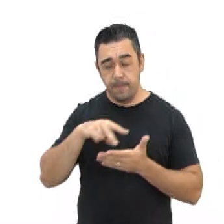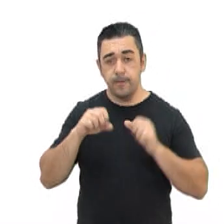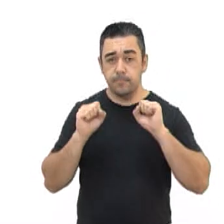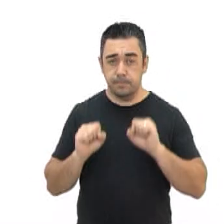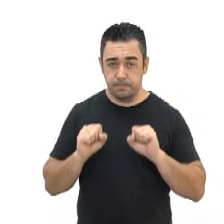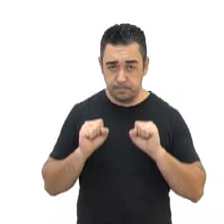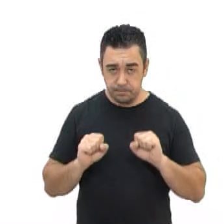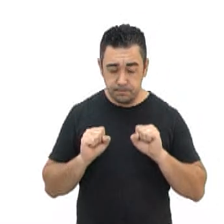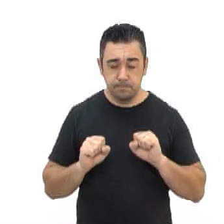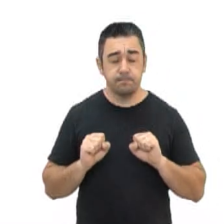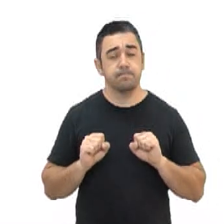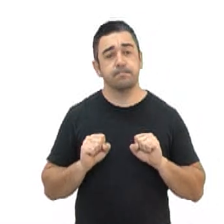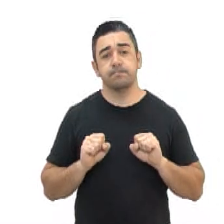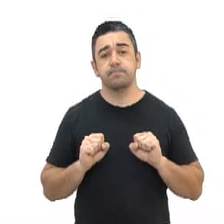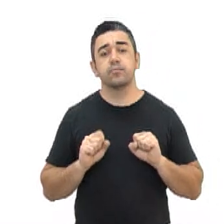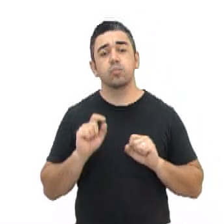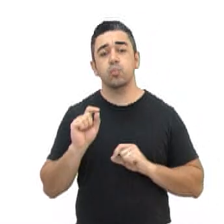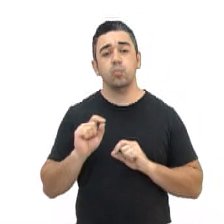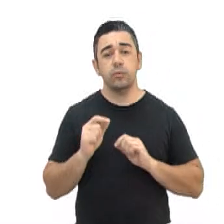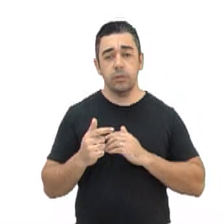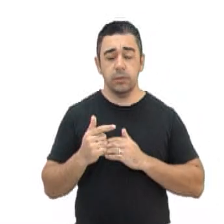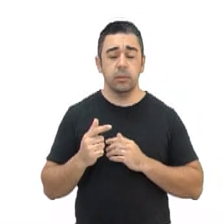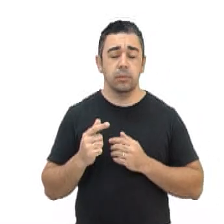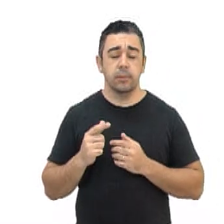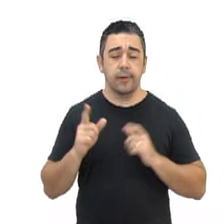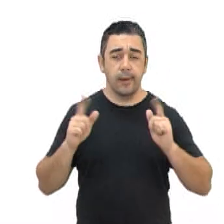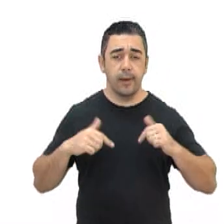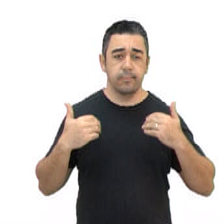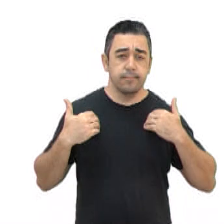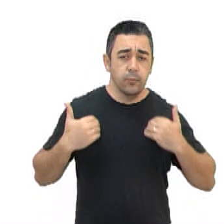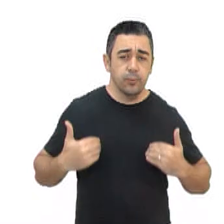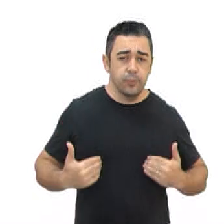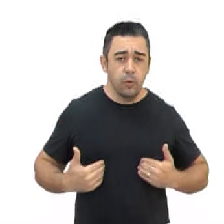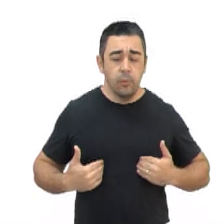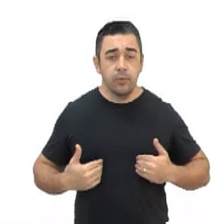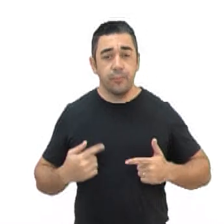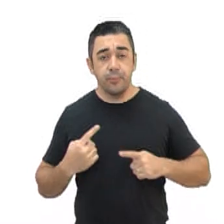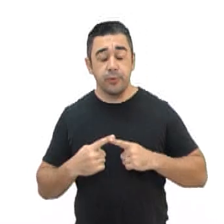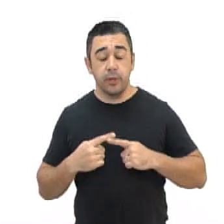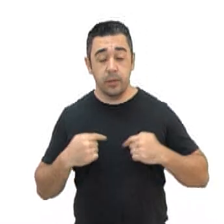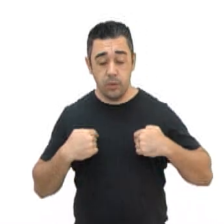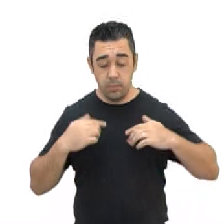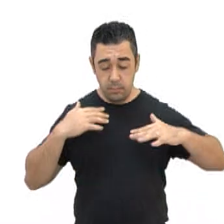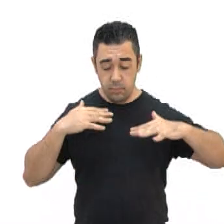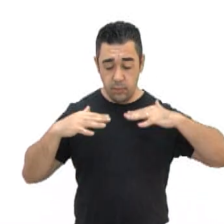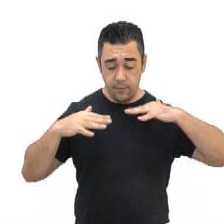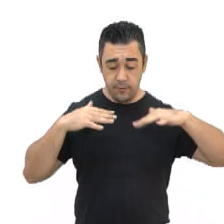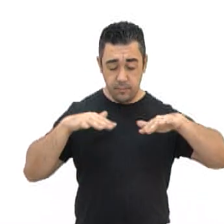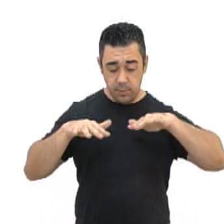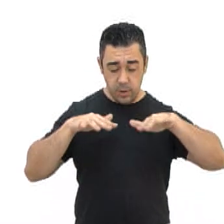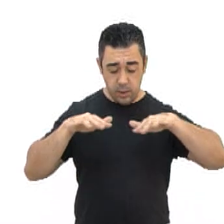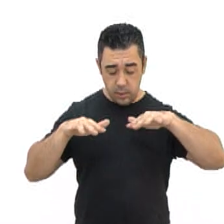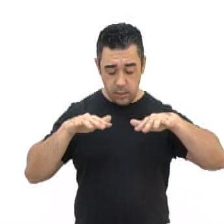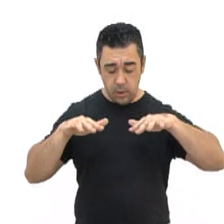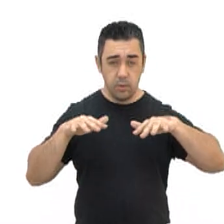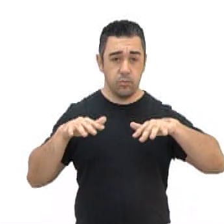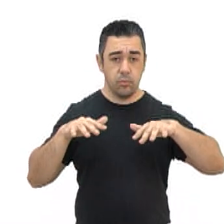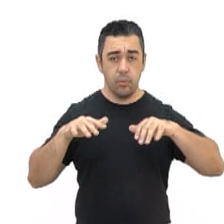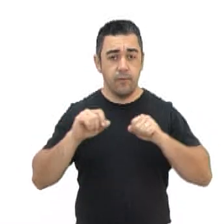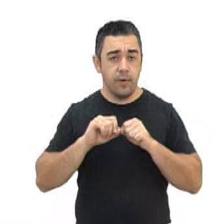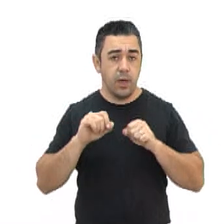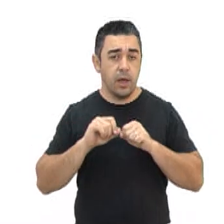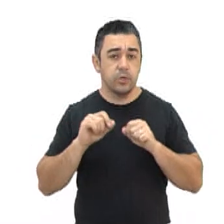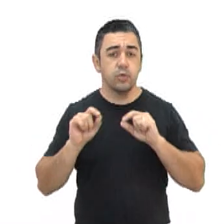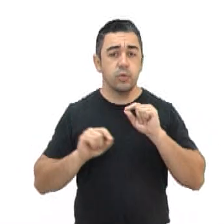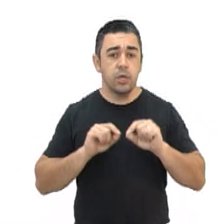pode assumir um papel de atividade física. Então, quando eu estou me movimentando, eu vou fazer, então,